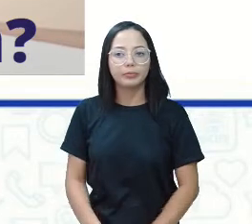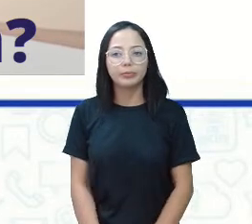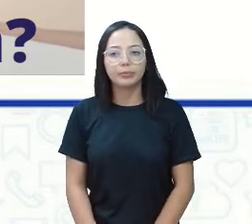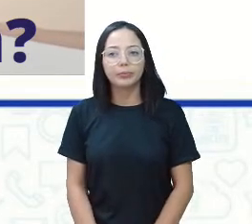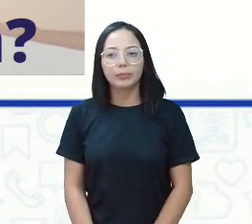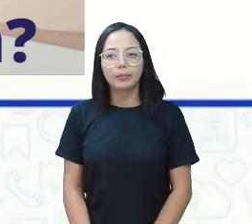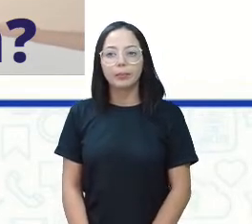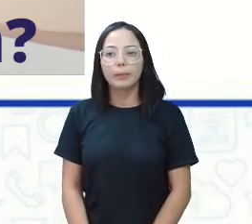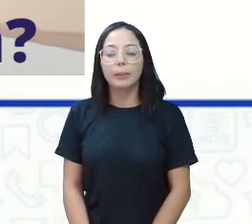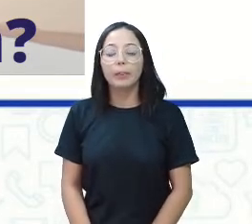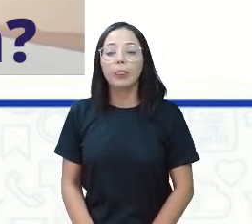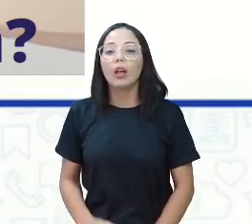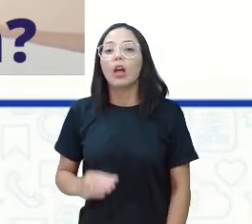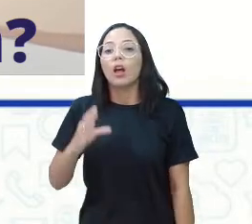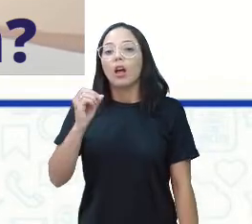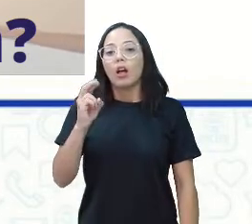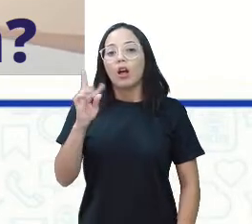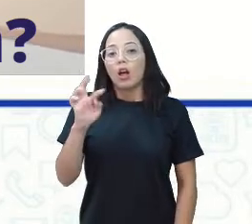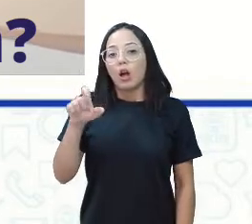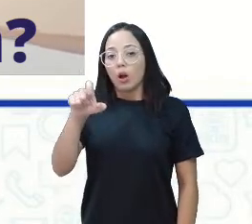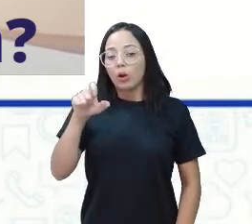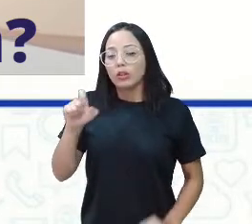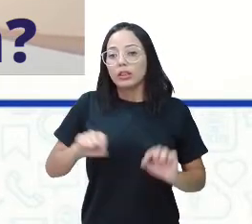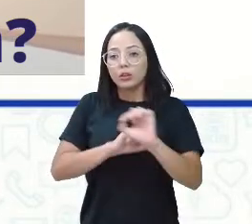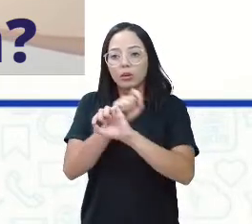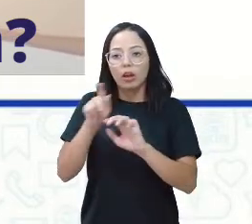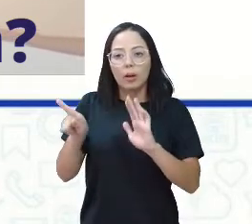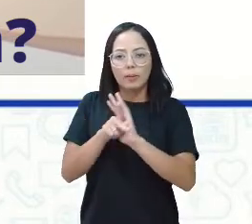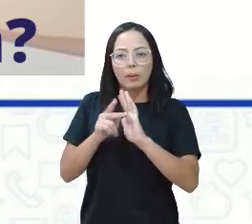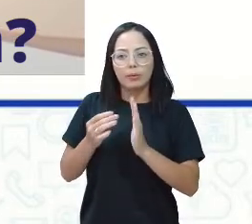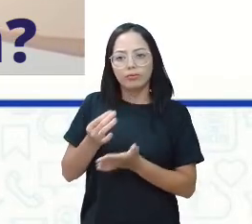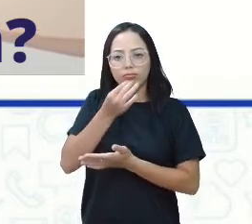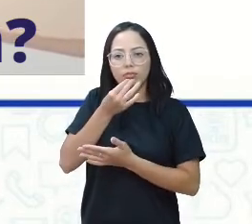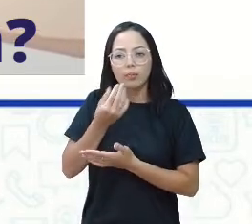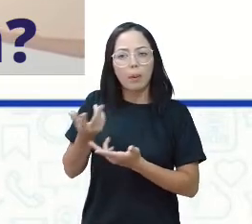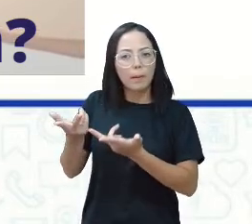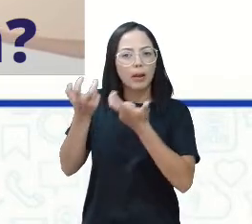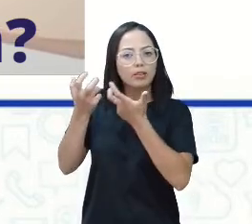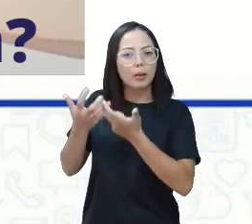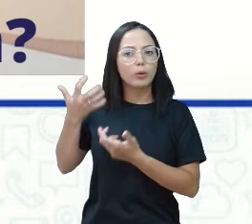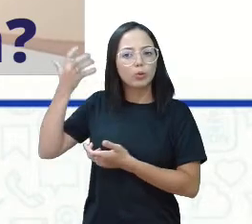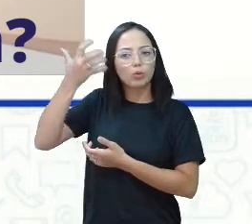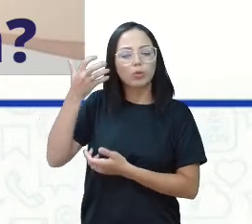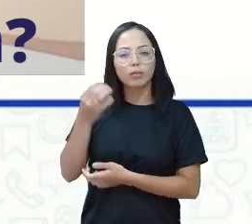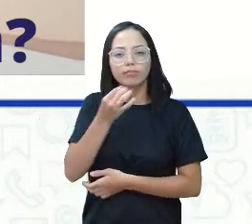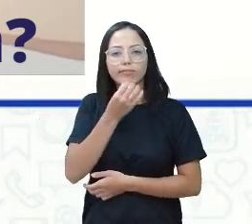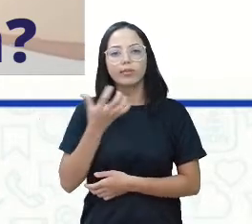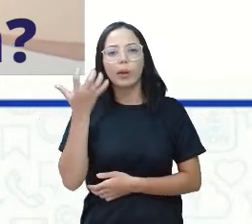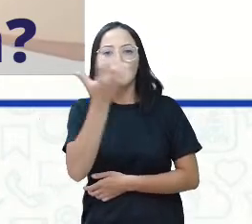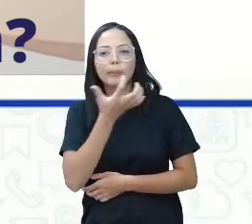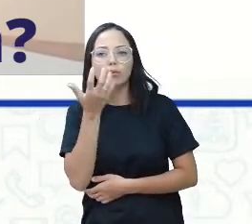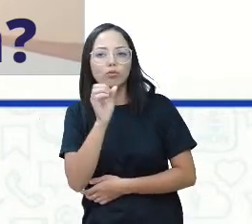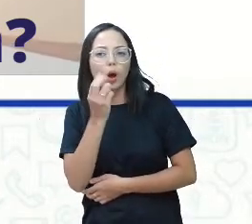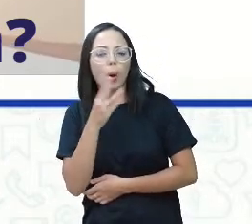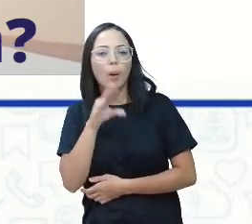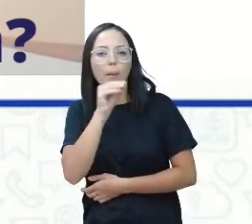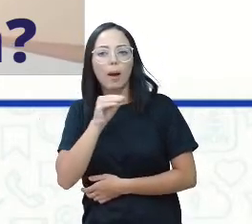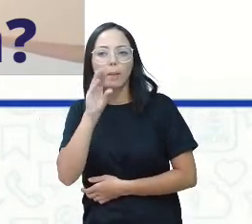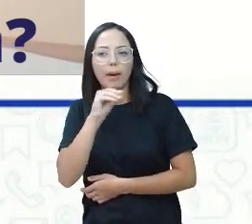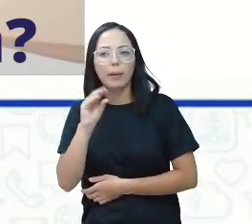O córtex auditivo interpreta essa informação como som, por exemplo, música ou fala.